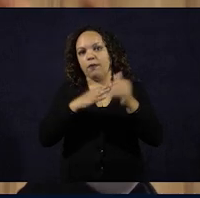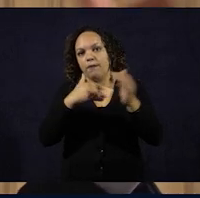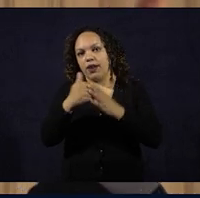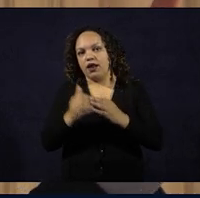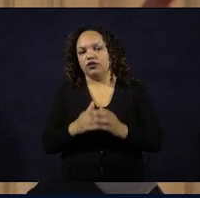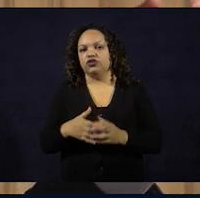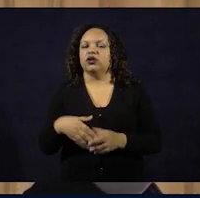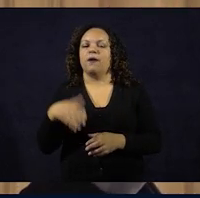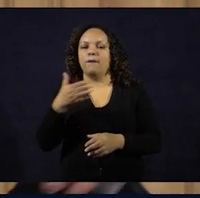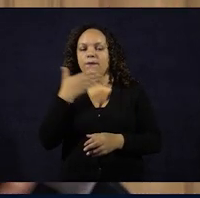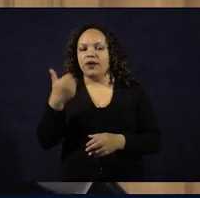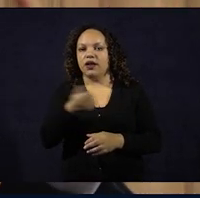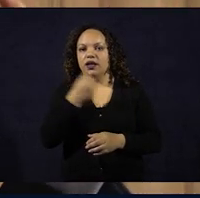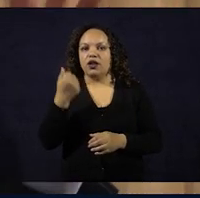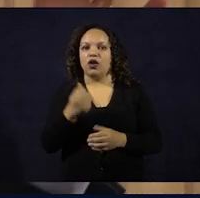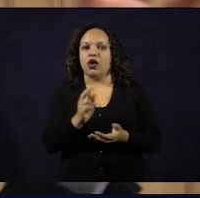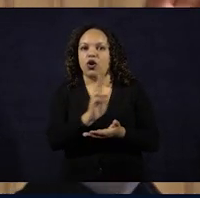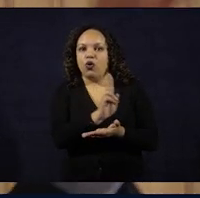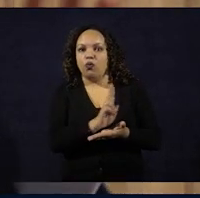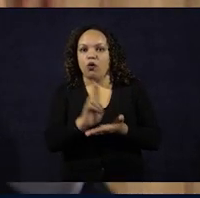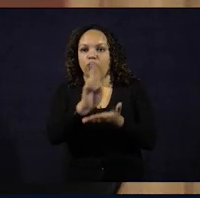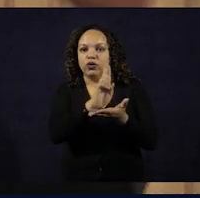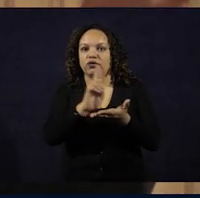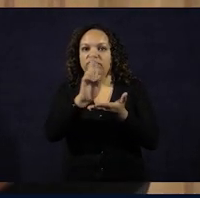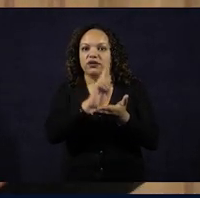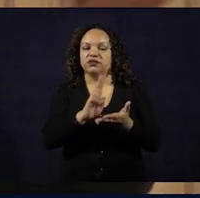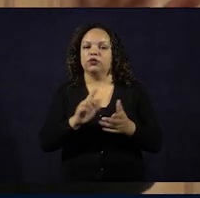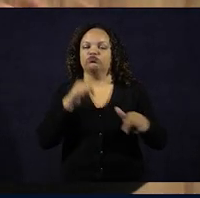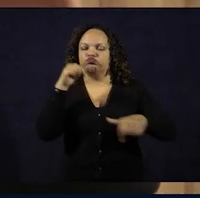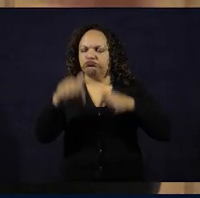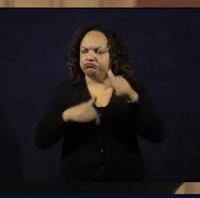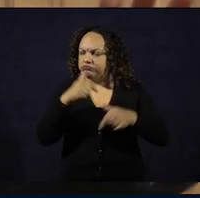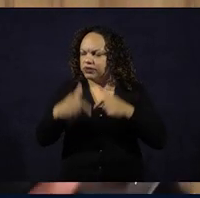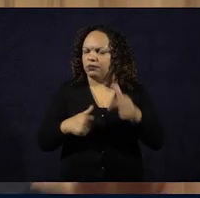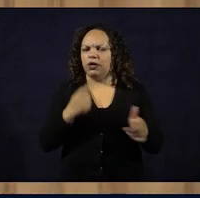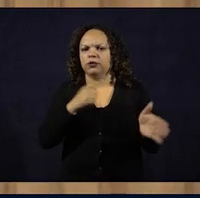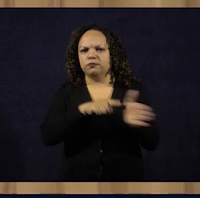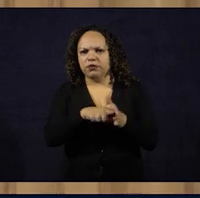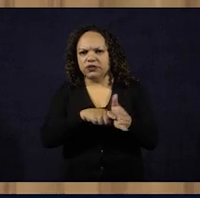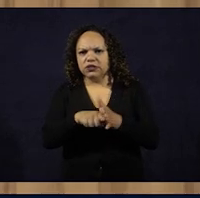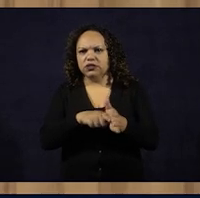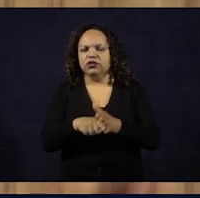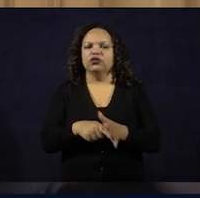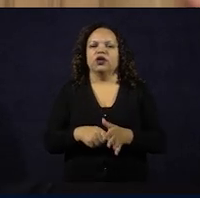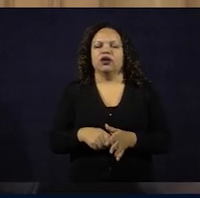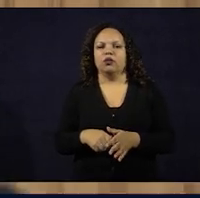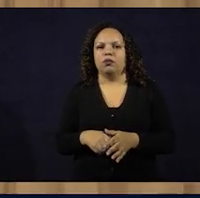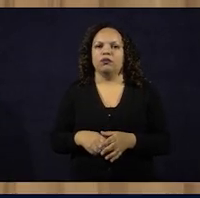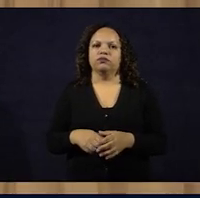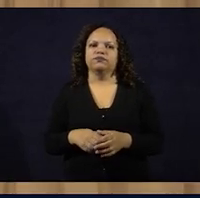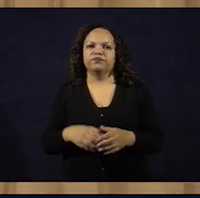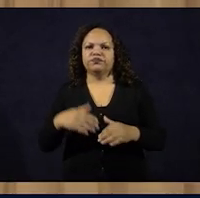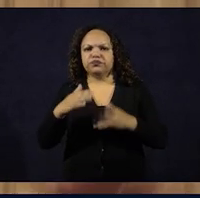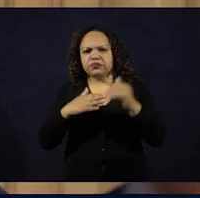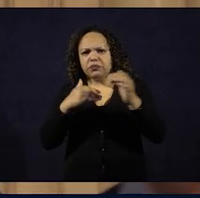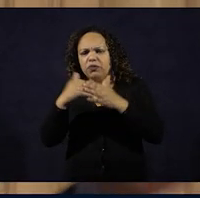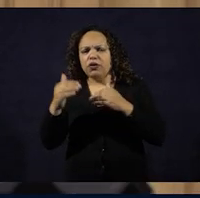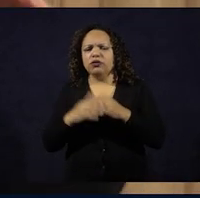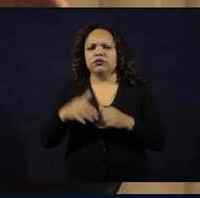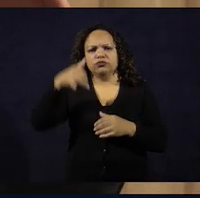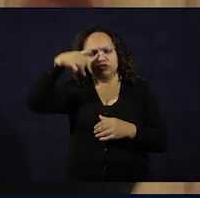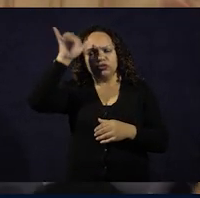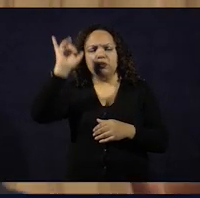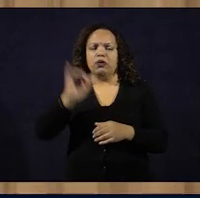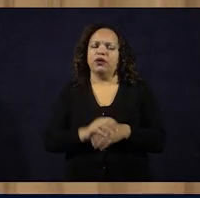com a universidade que tá trabalhando isso os Estados Unidos tem uma uma produção de animais muito focada em filhotes lá né que confinamentos então